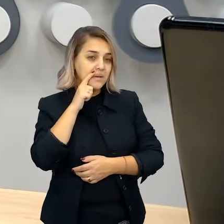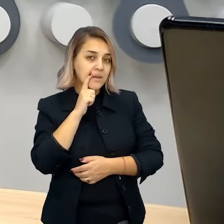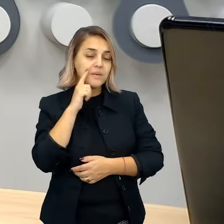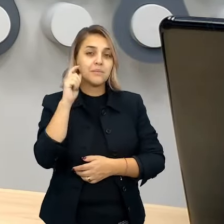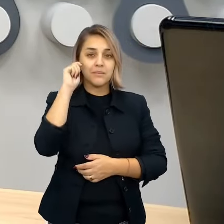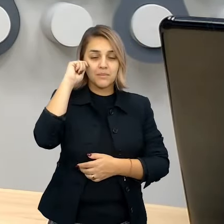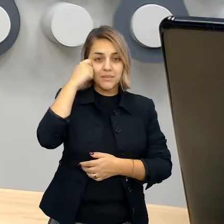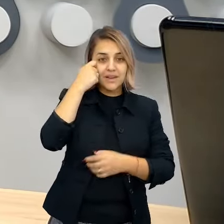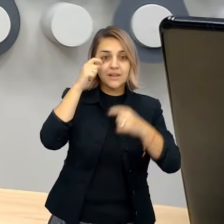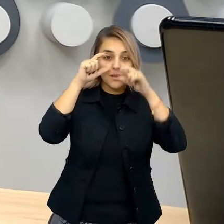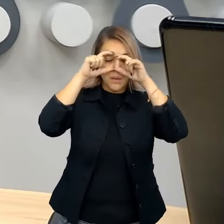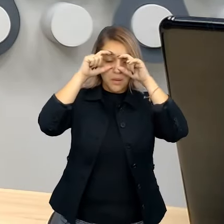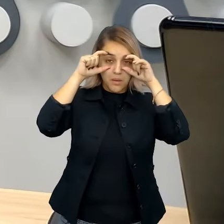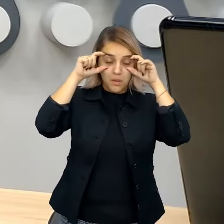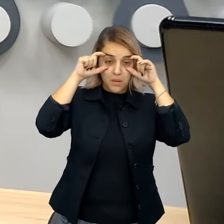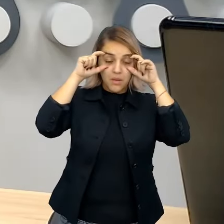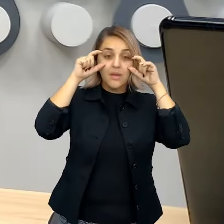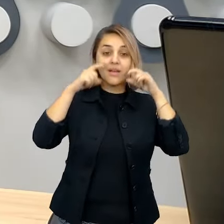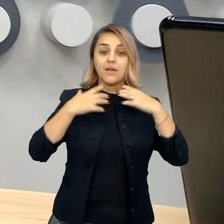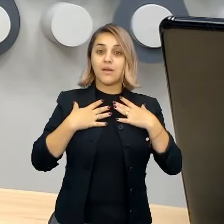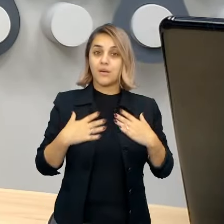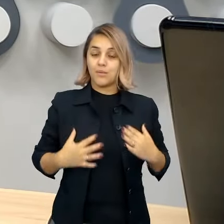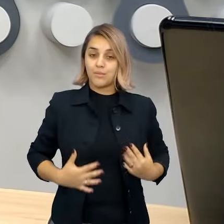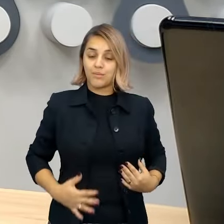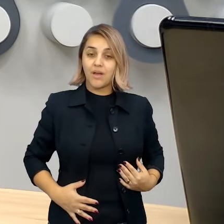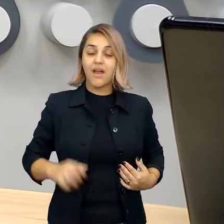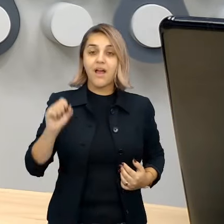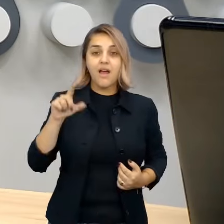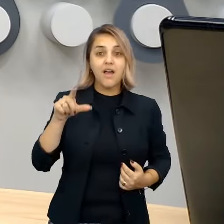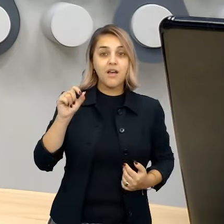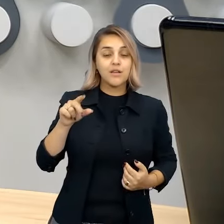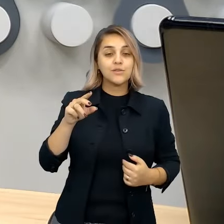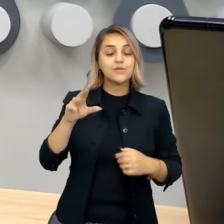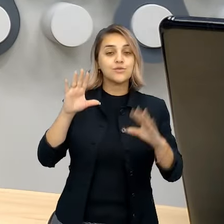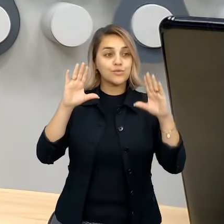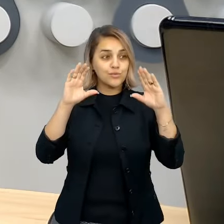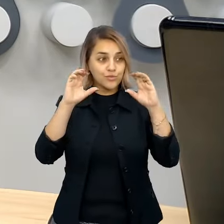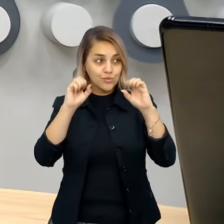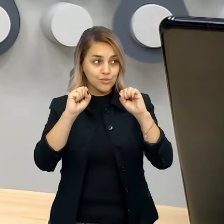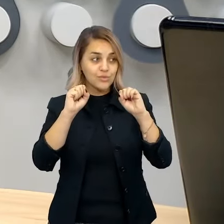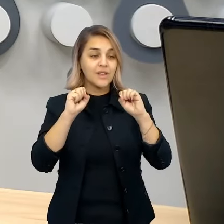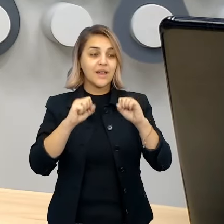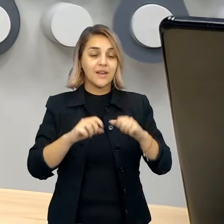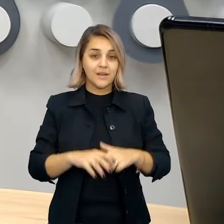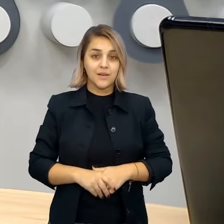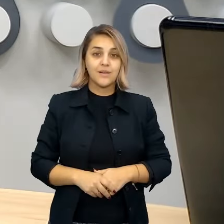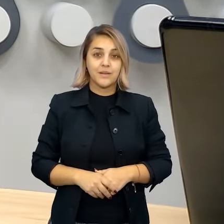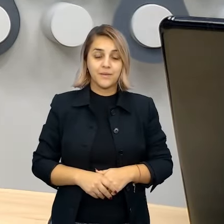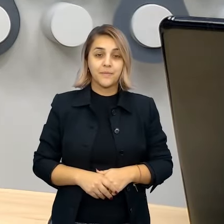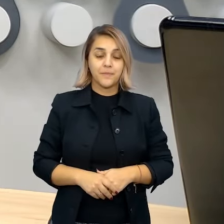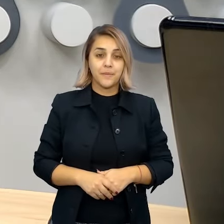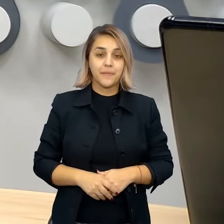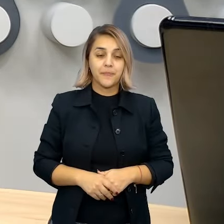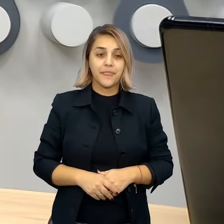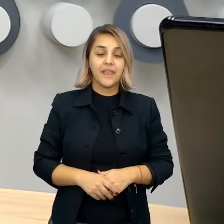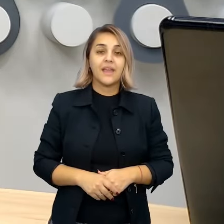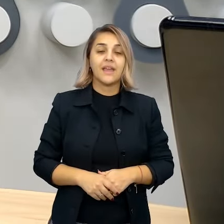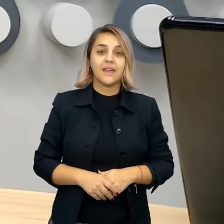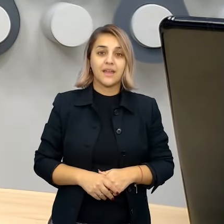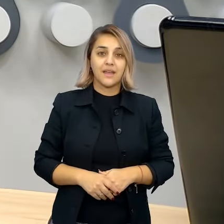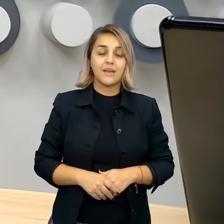estou vestindo uma blusa azul marinho, que é a minha cor preferida, uma calça jeans e um par de tênis preto.